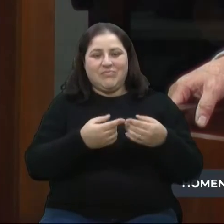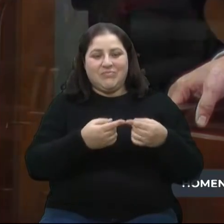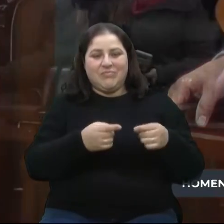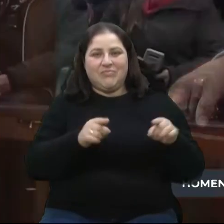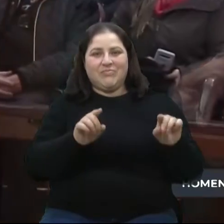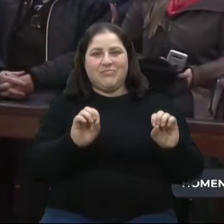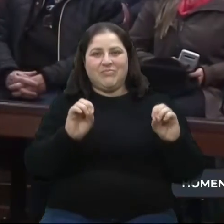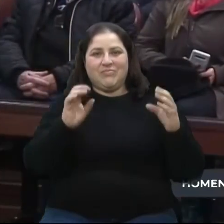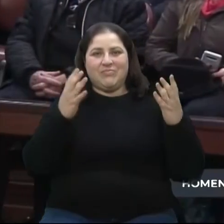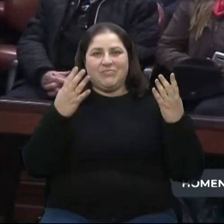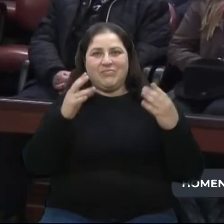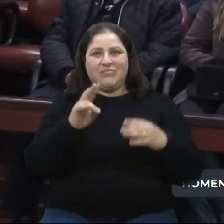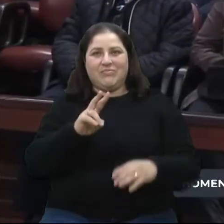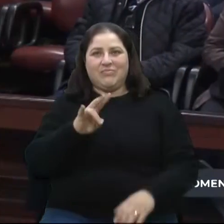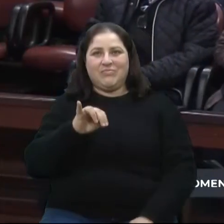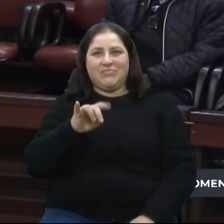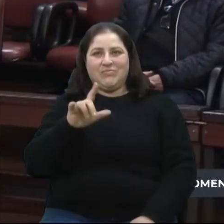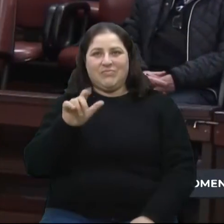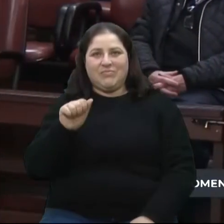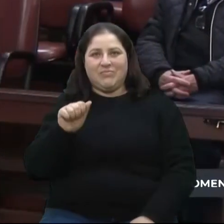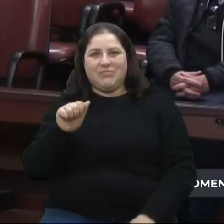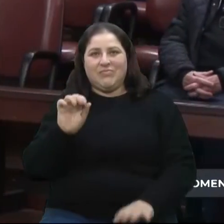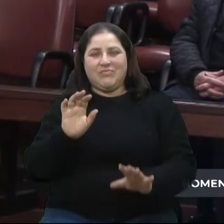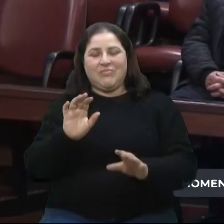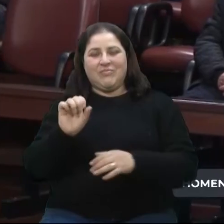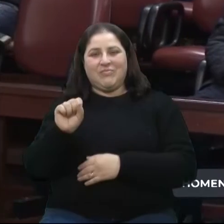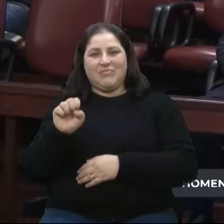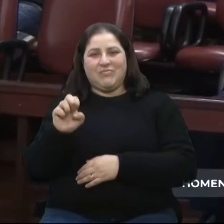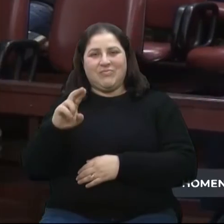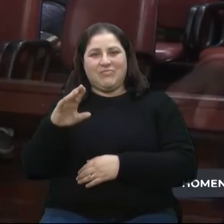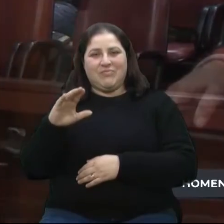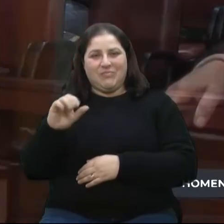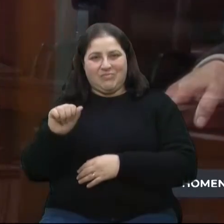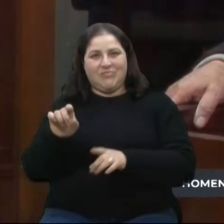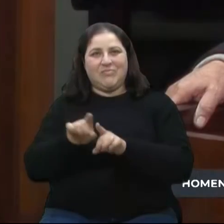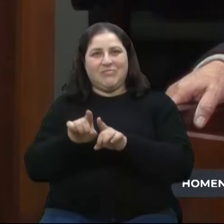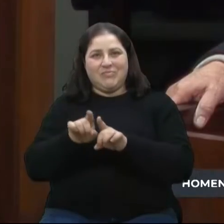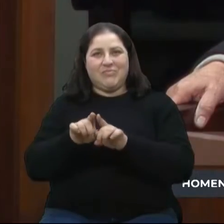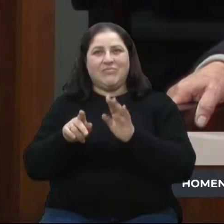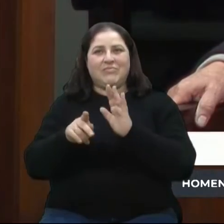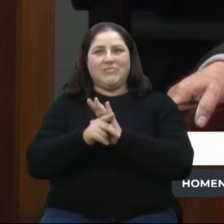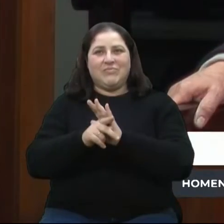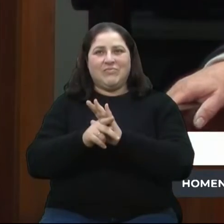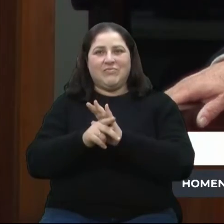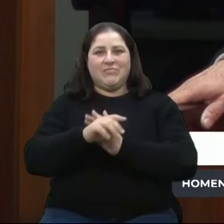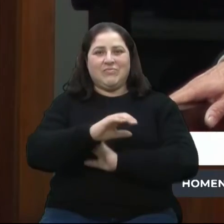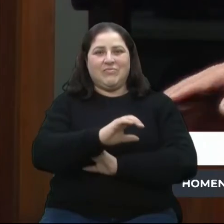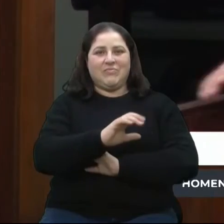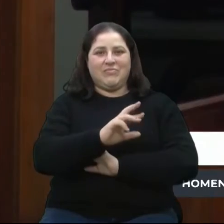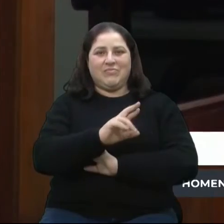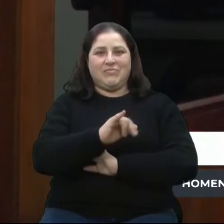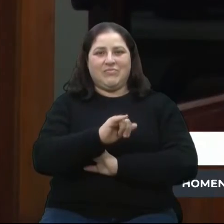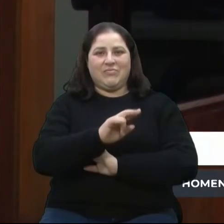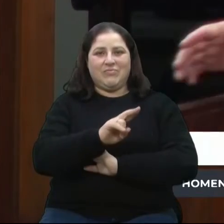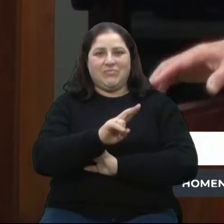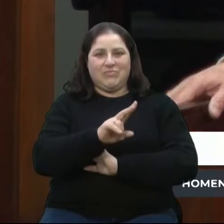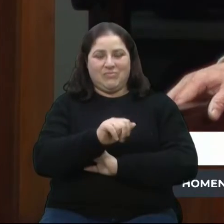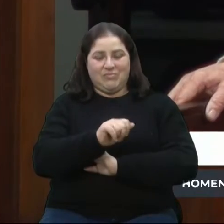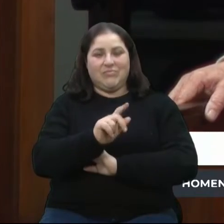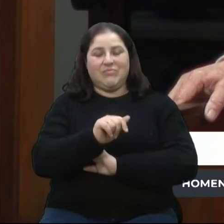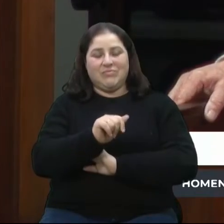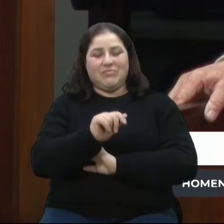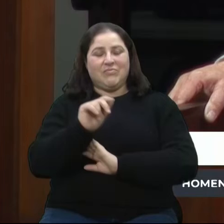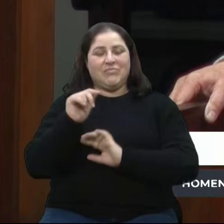depois na Criúva, que são também tradições culturais luso, né, portuguesas, e que a gente tem que valorizar e que aquelas